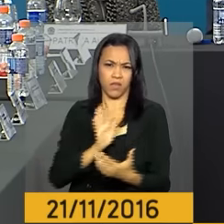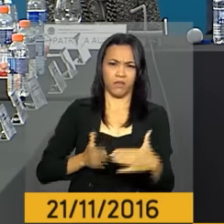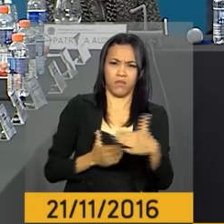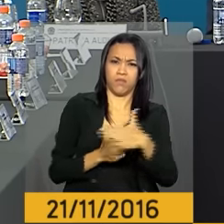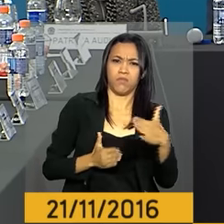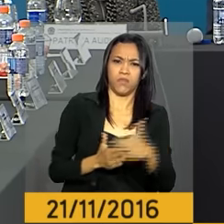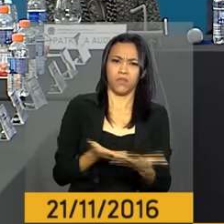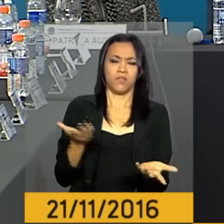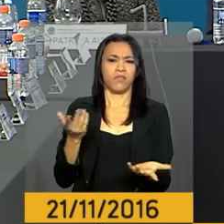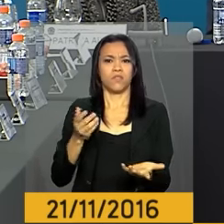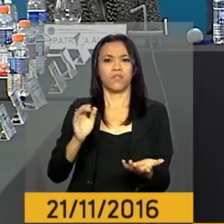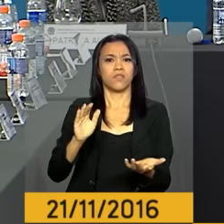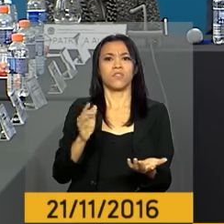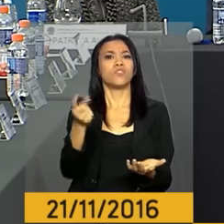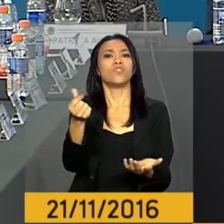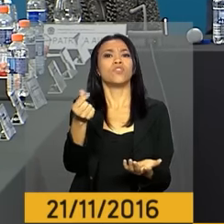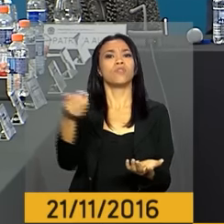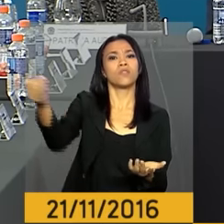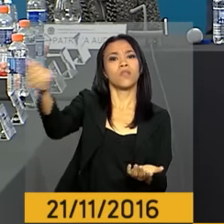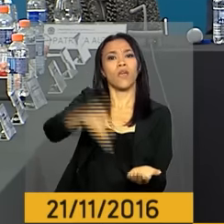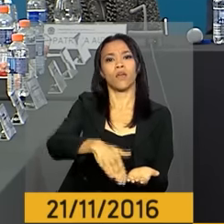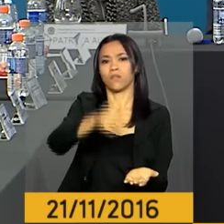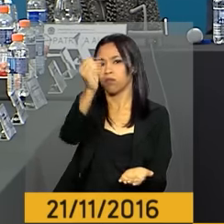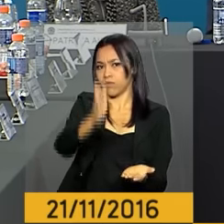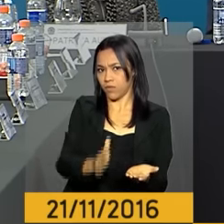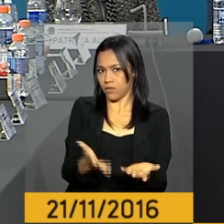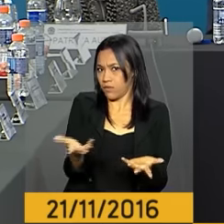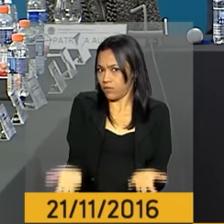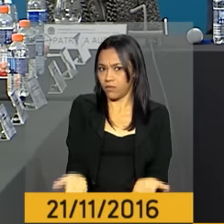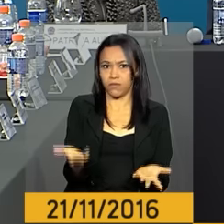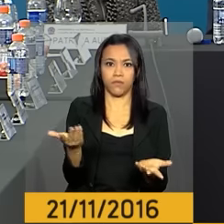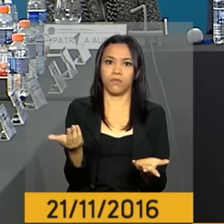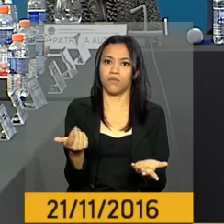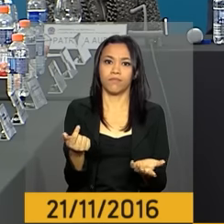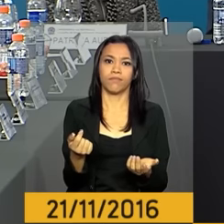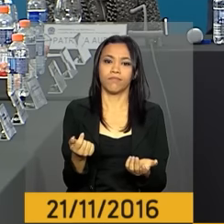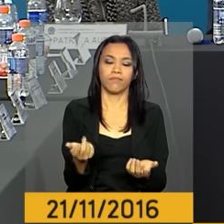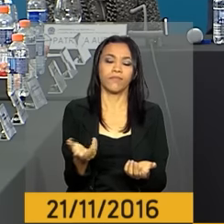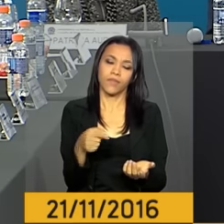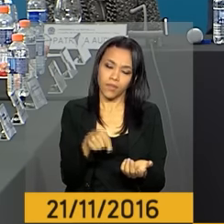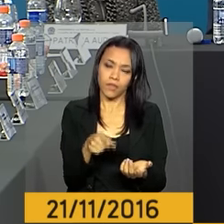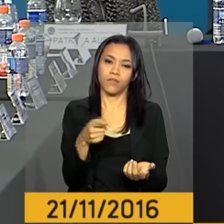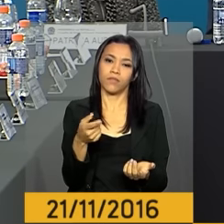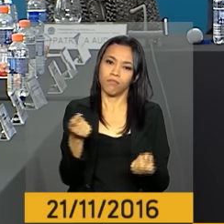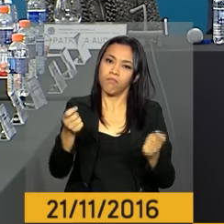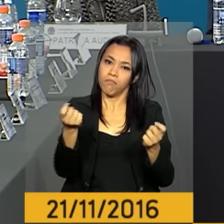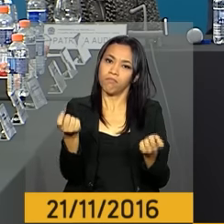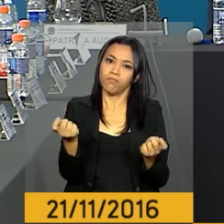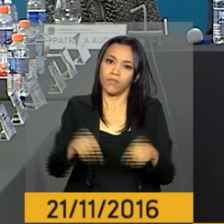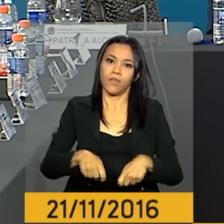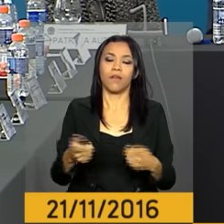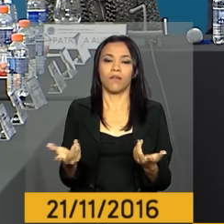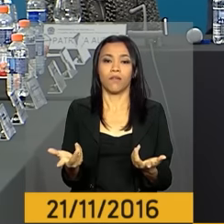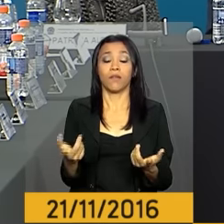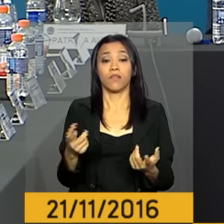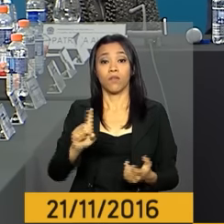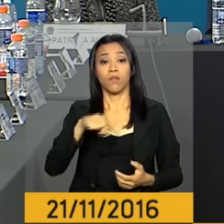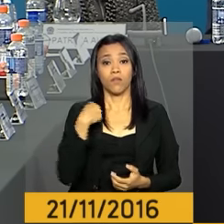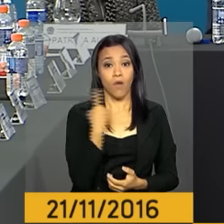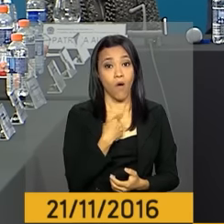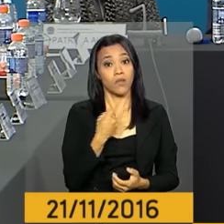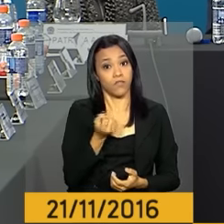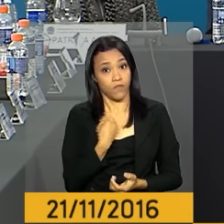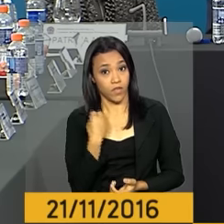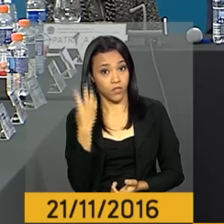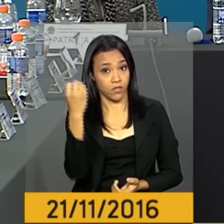em relação aos capitais que aqui, associadamente ao capital nacional, possam instalar-se. Nós fizemos essas